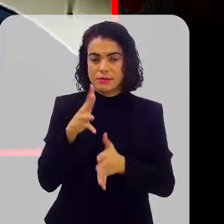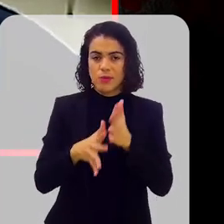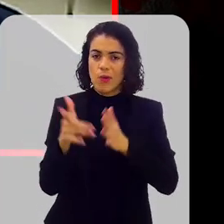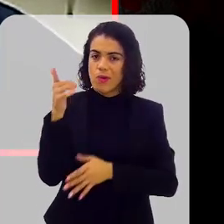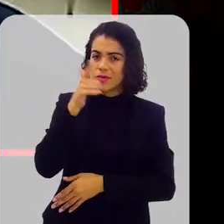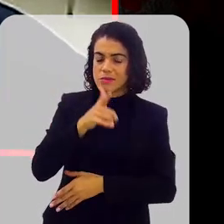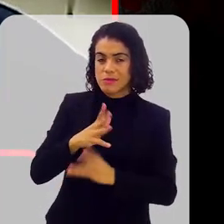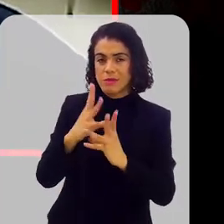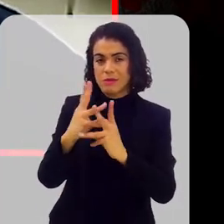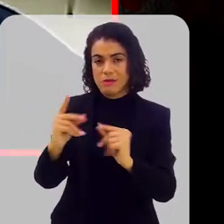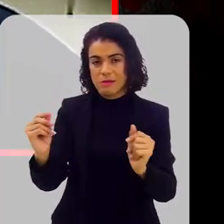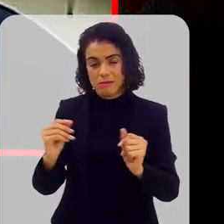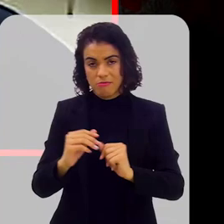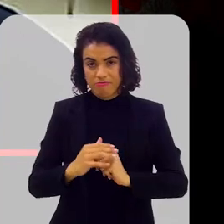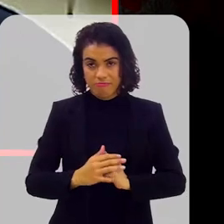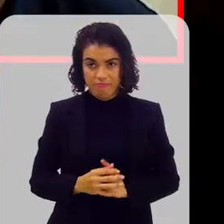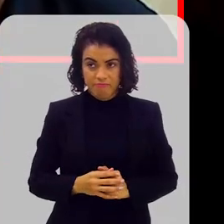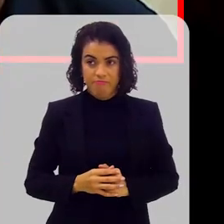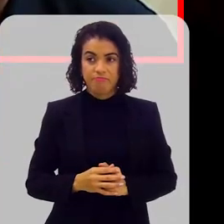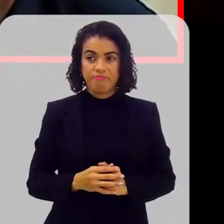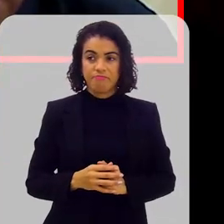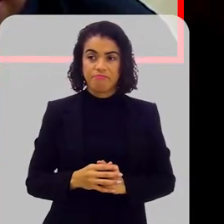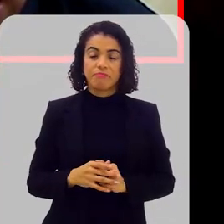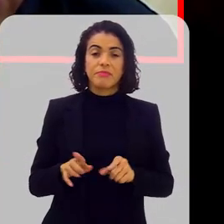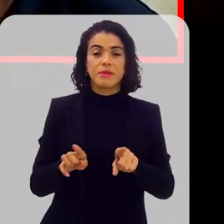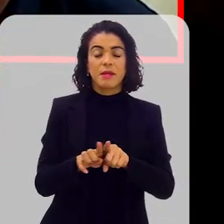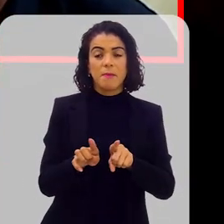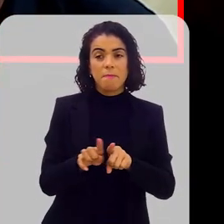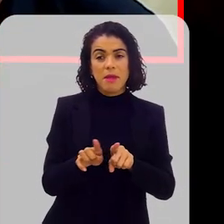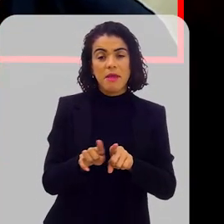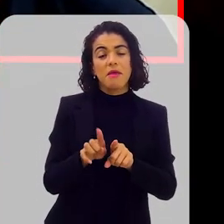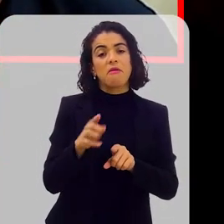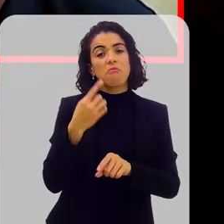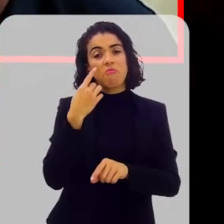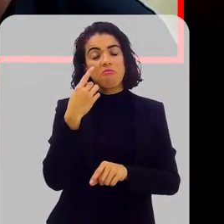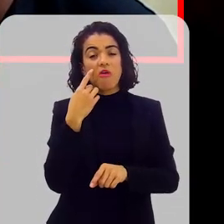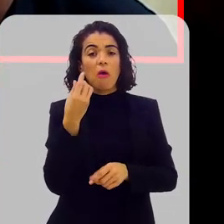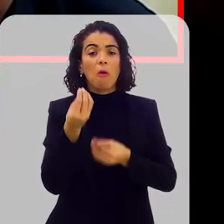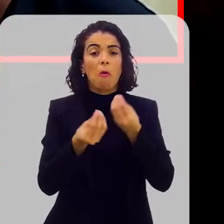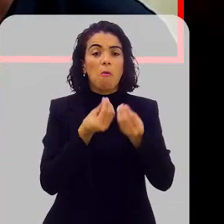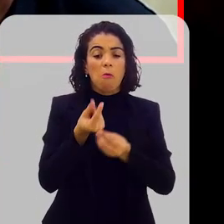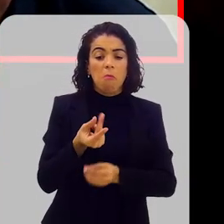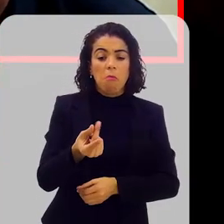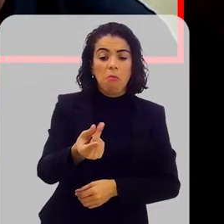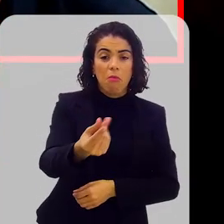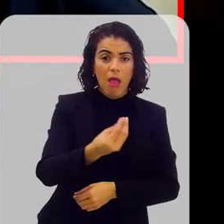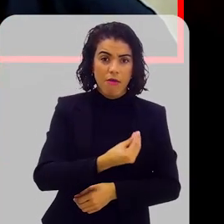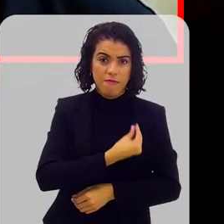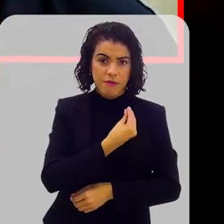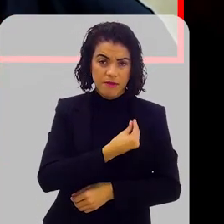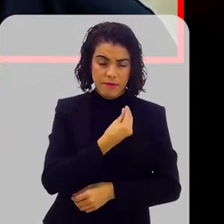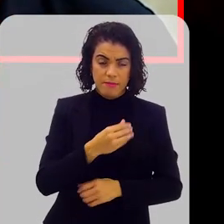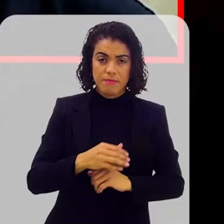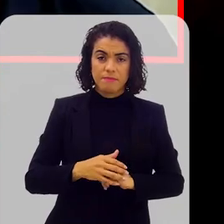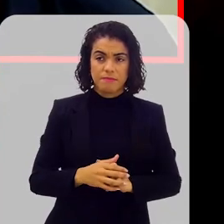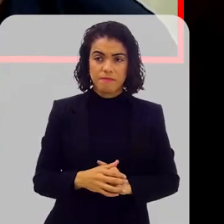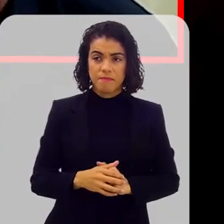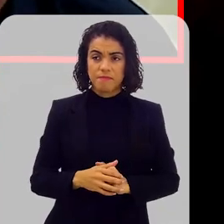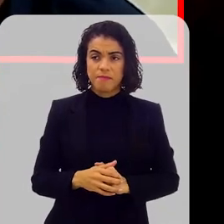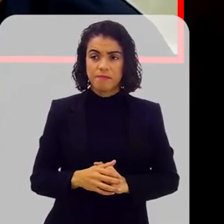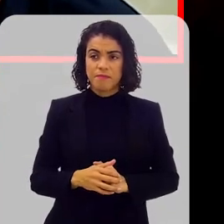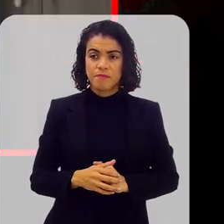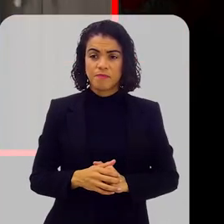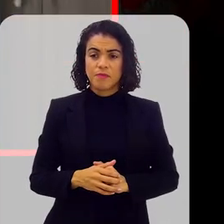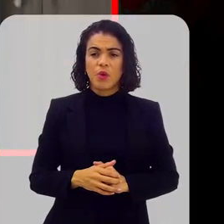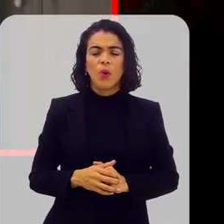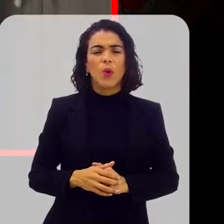terem tido muito ganho com a terapia, com a possibilidade de aumento da expectativa de vida e tudo, que a gente observou nos últimos